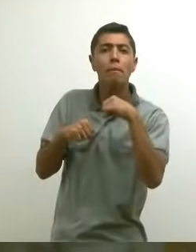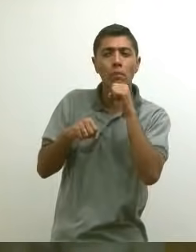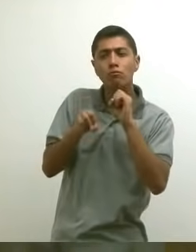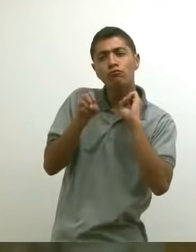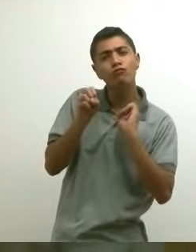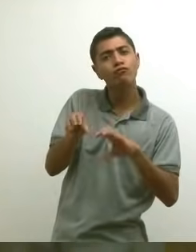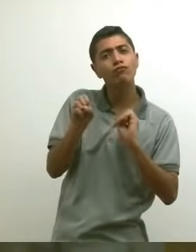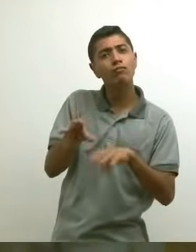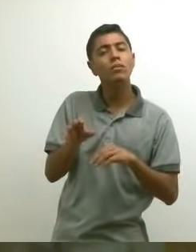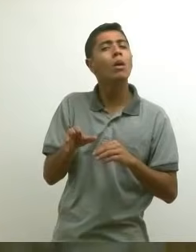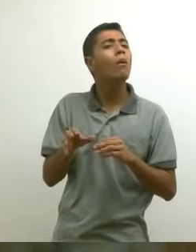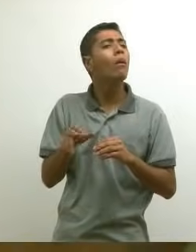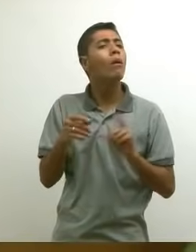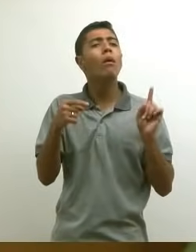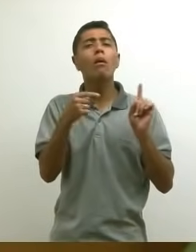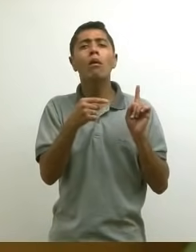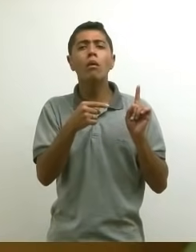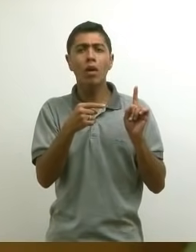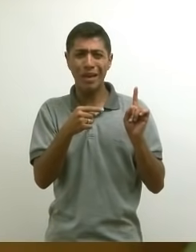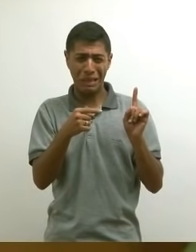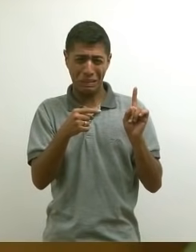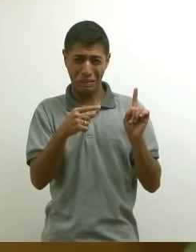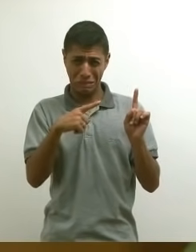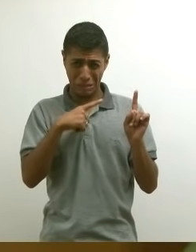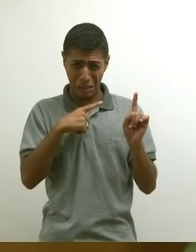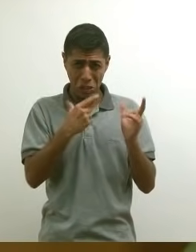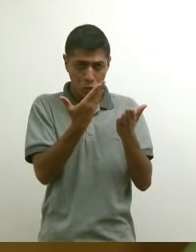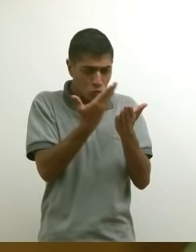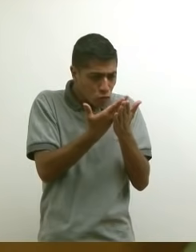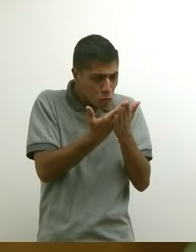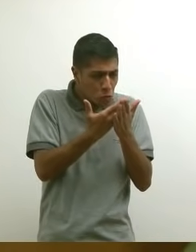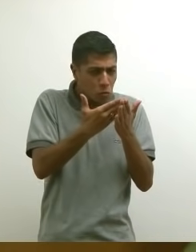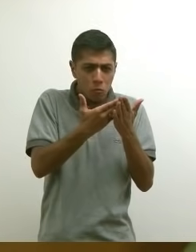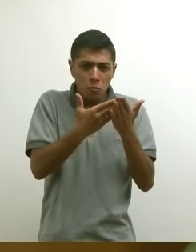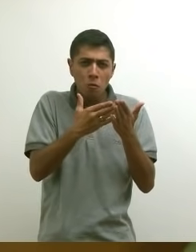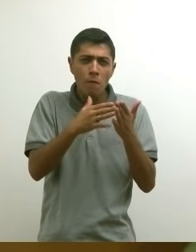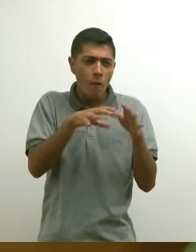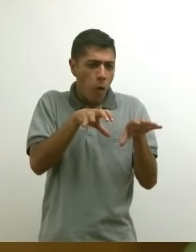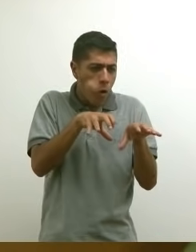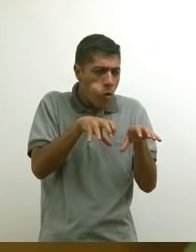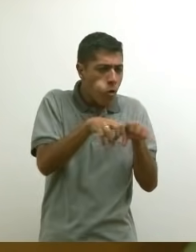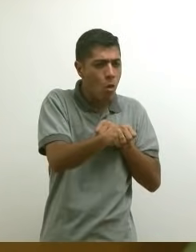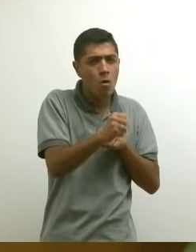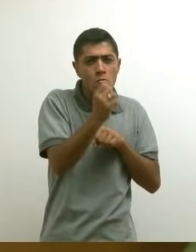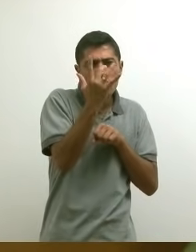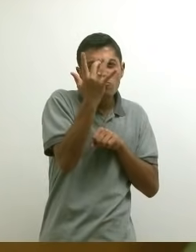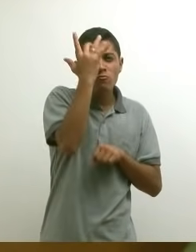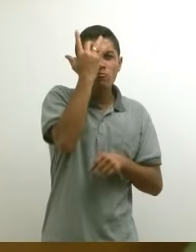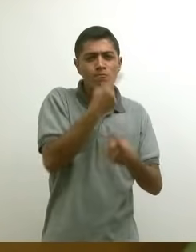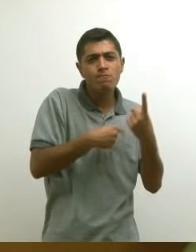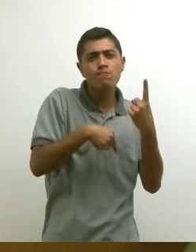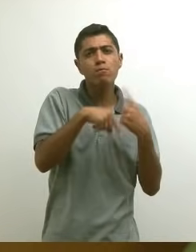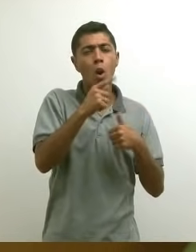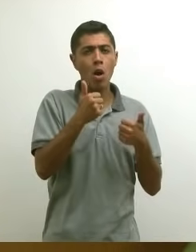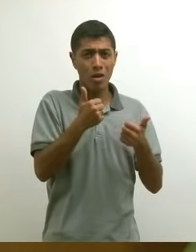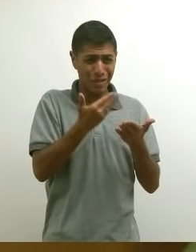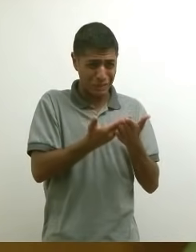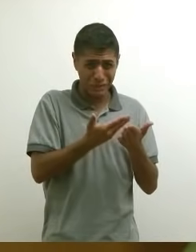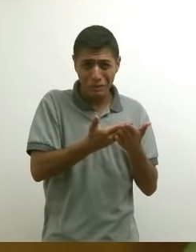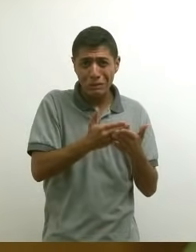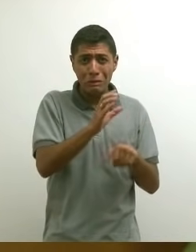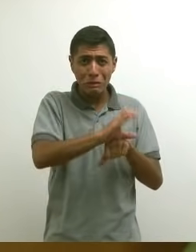informado para isso comentou um pouquinho nessa nessa relação dos médicos mas eu acho que